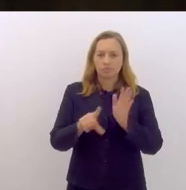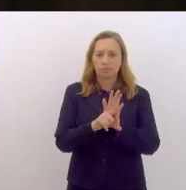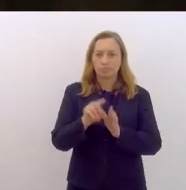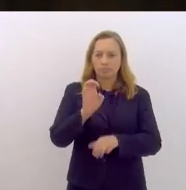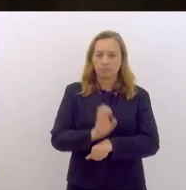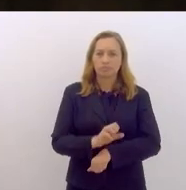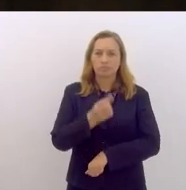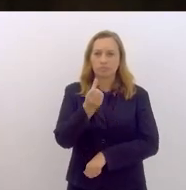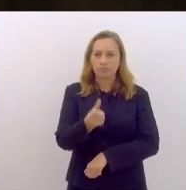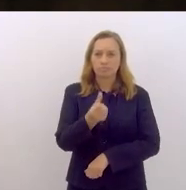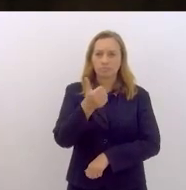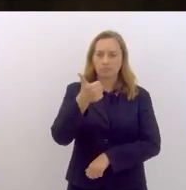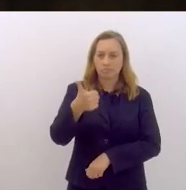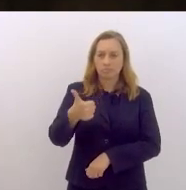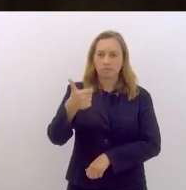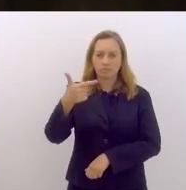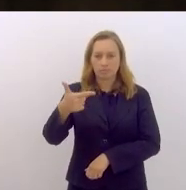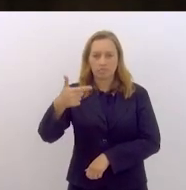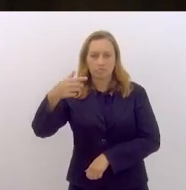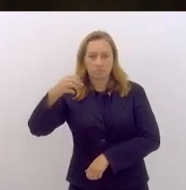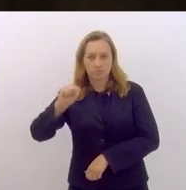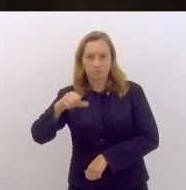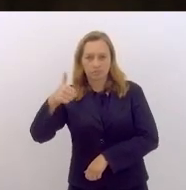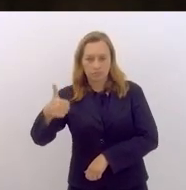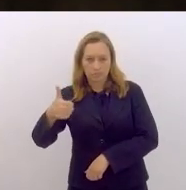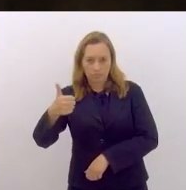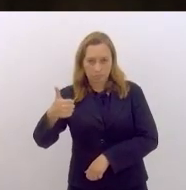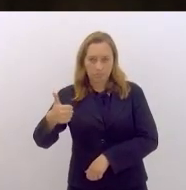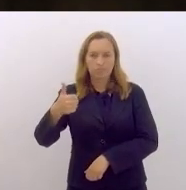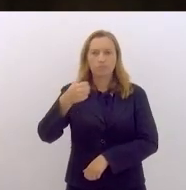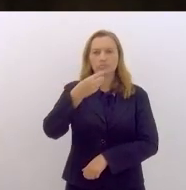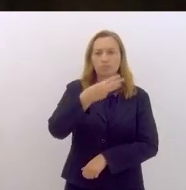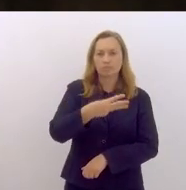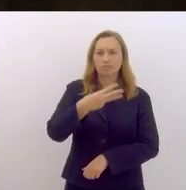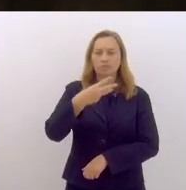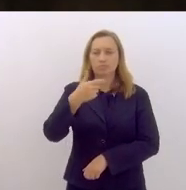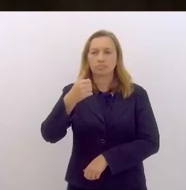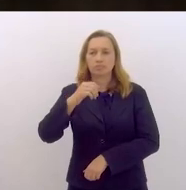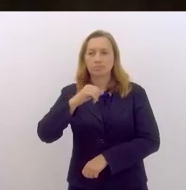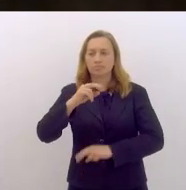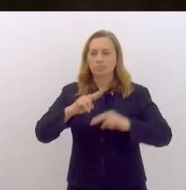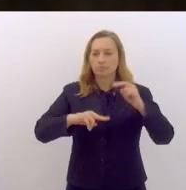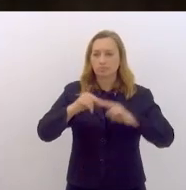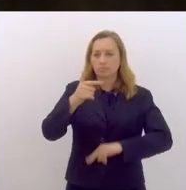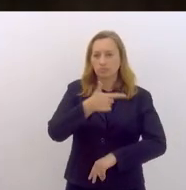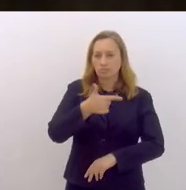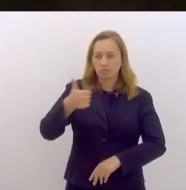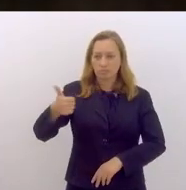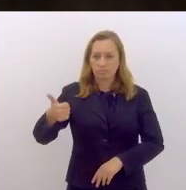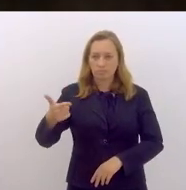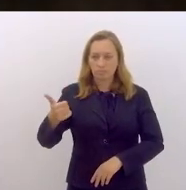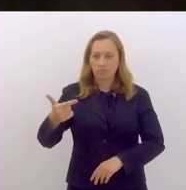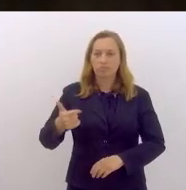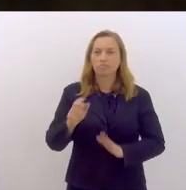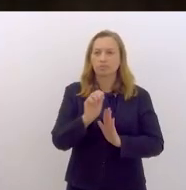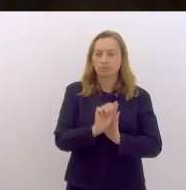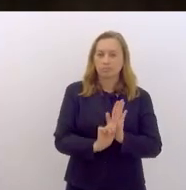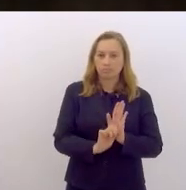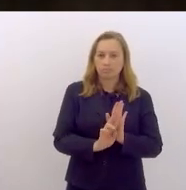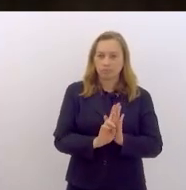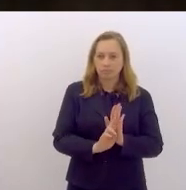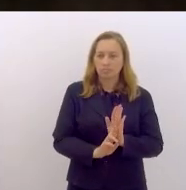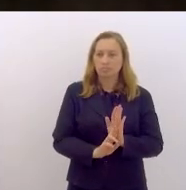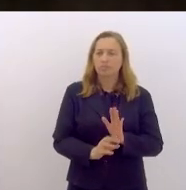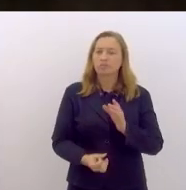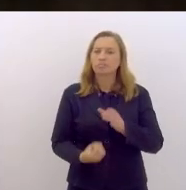Estadual 6.281, de 3 de julho de 2012, passa a vigorar com a seguinte redação: fica